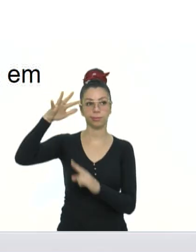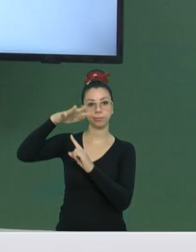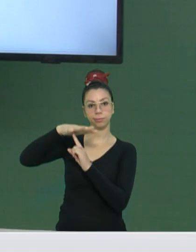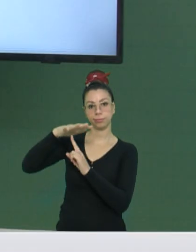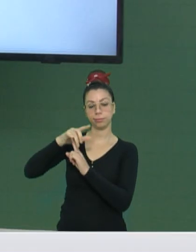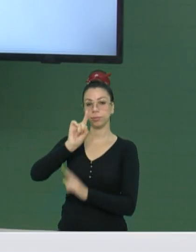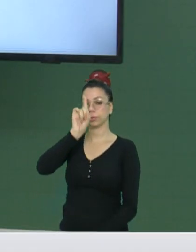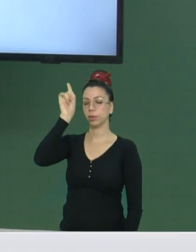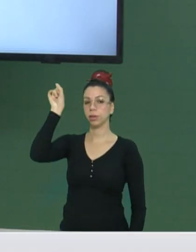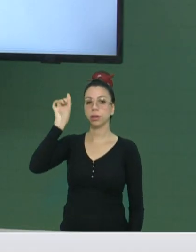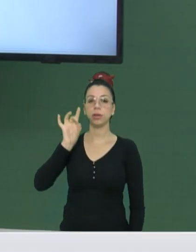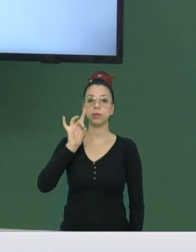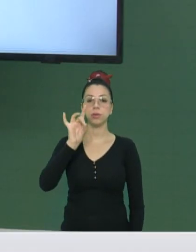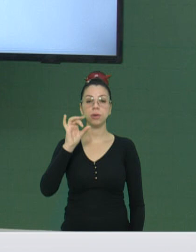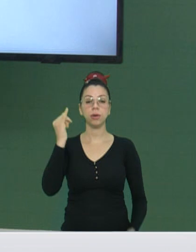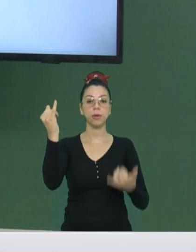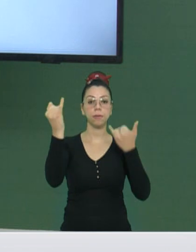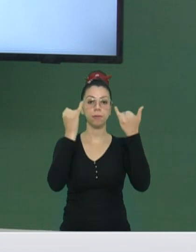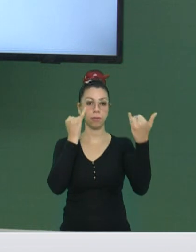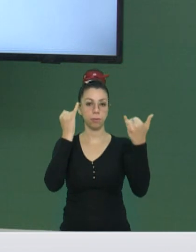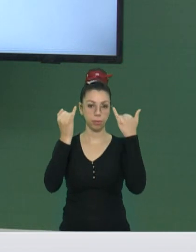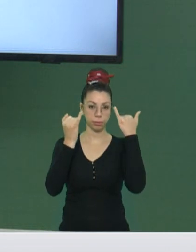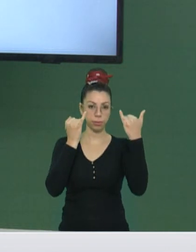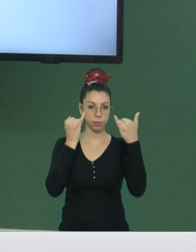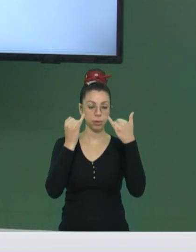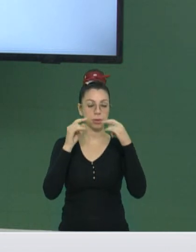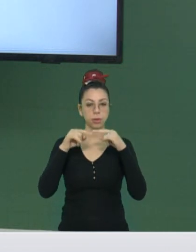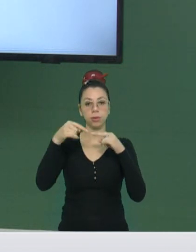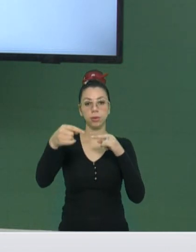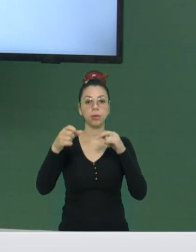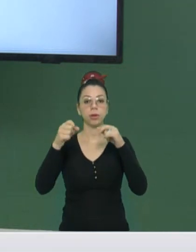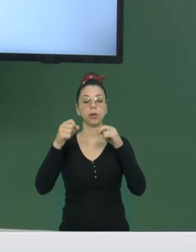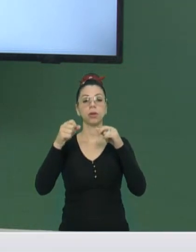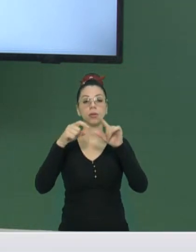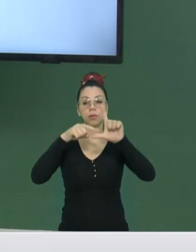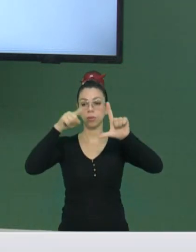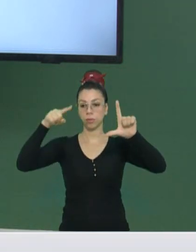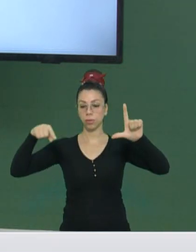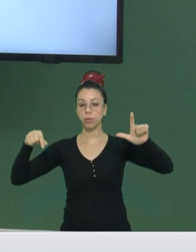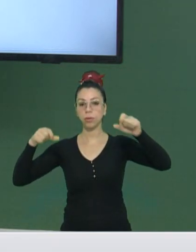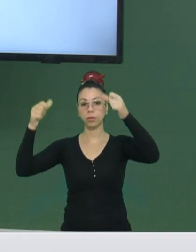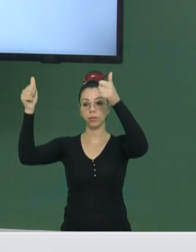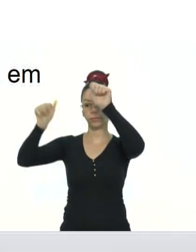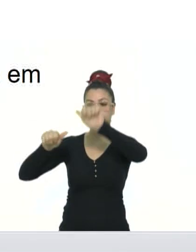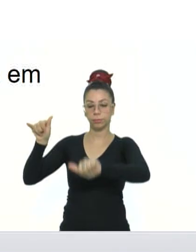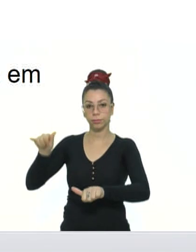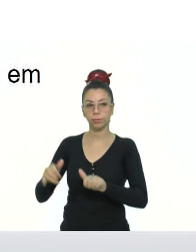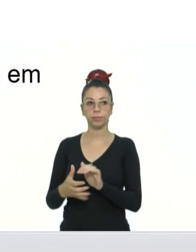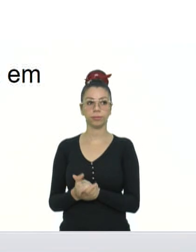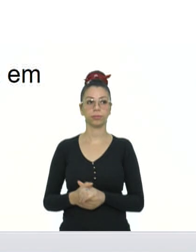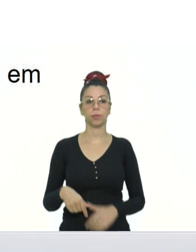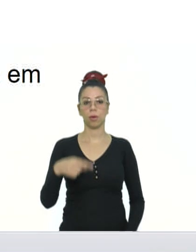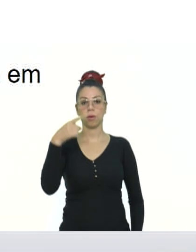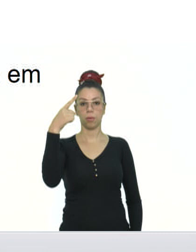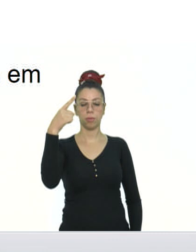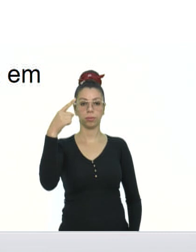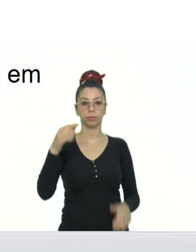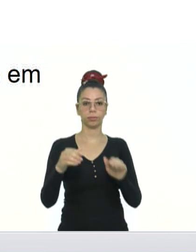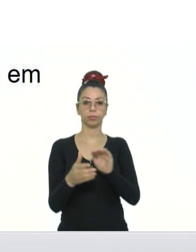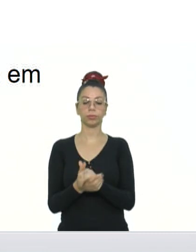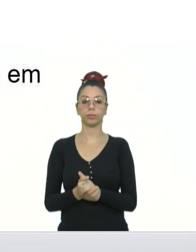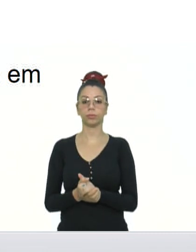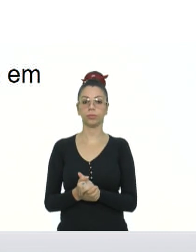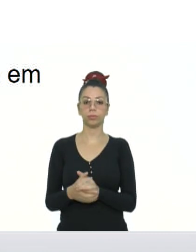você, né? Porque nós temos um gráfico que vamos avaliar ali na frente. A1 significa depósito de água elevado, caixa de água